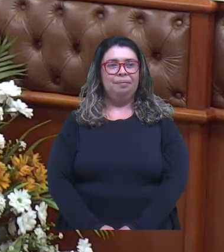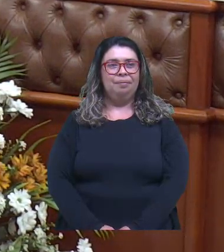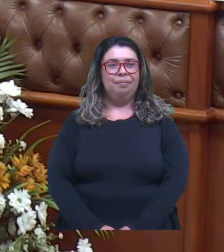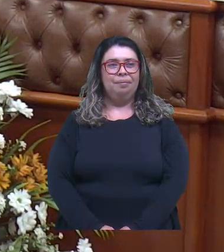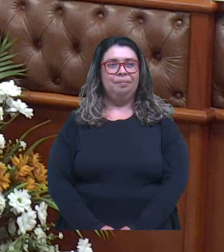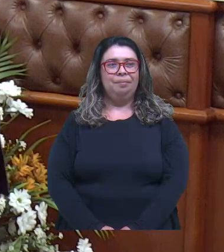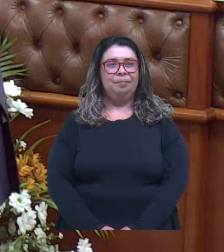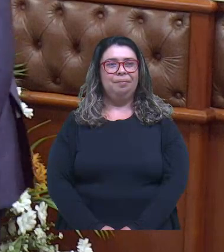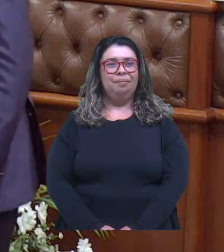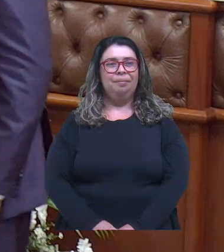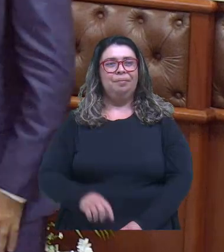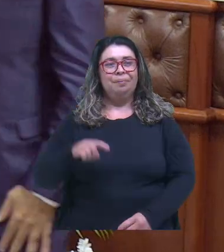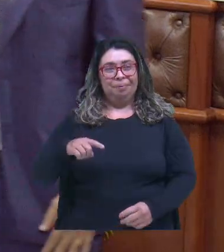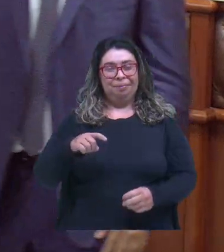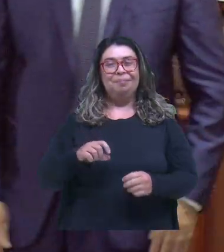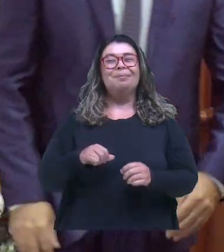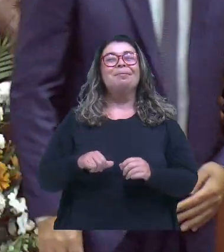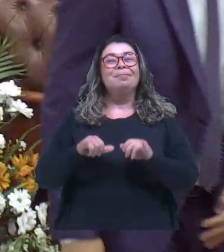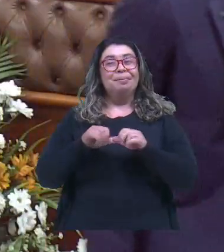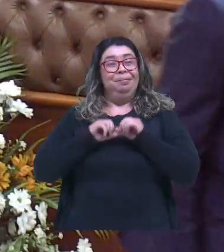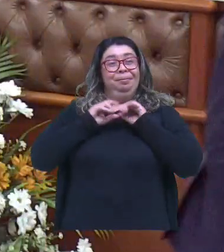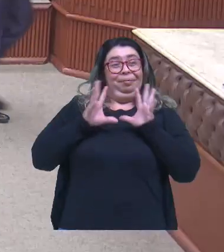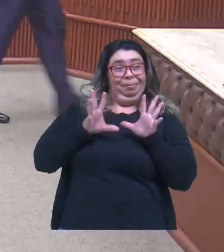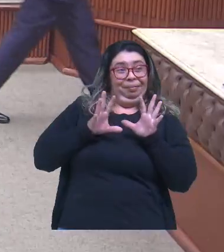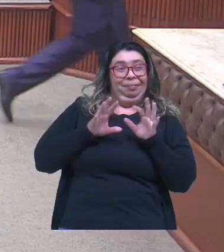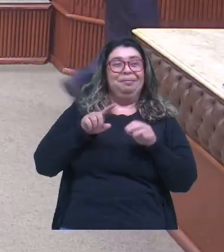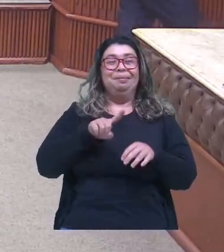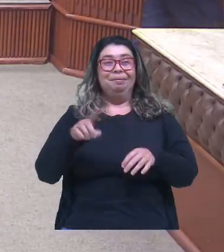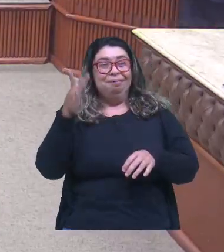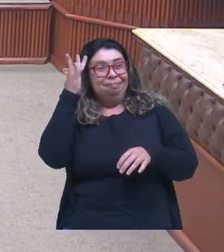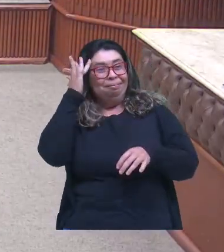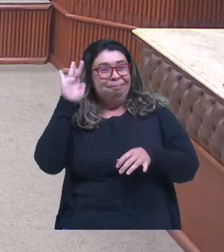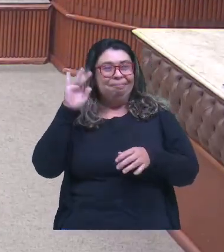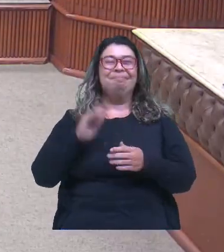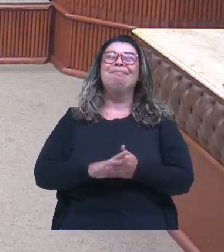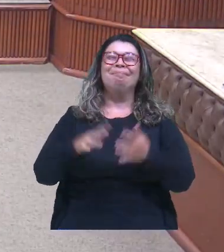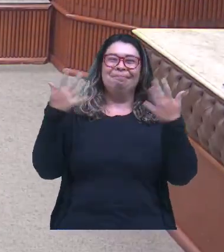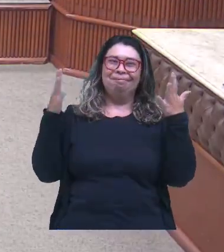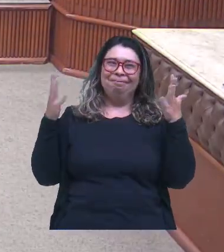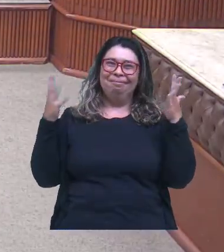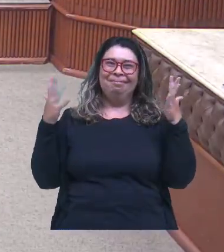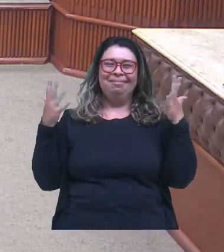Esta comenda foi uma surpresa, viu? Para vocês que não sabem, palmas.